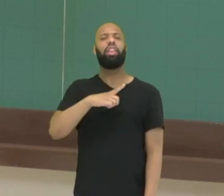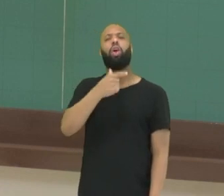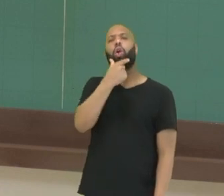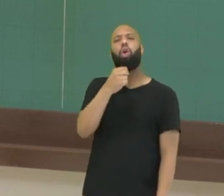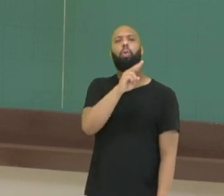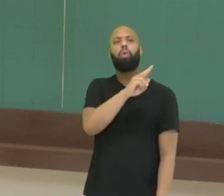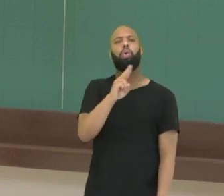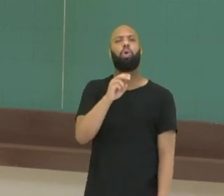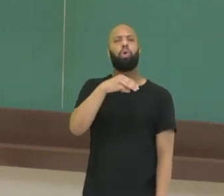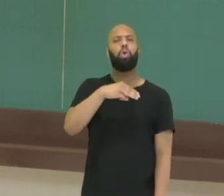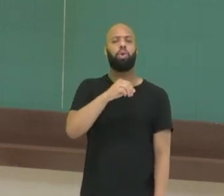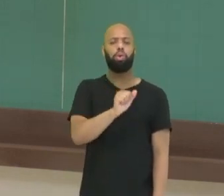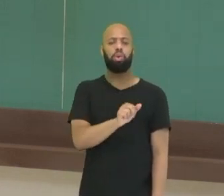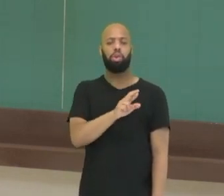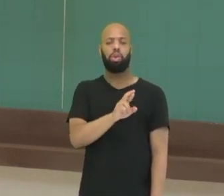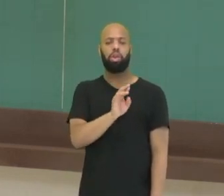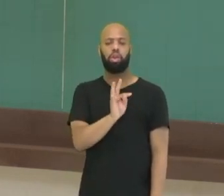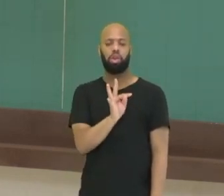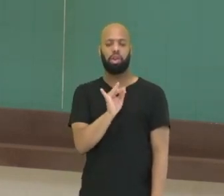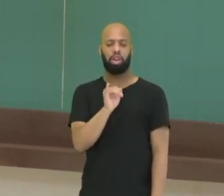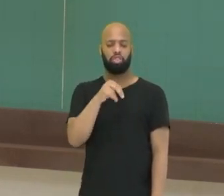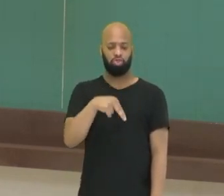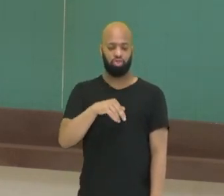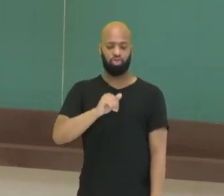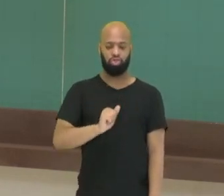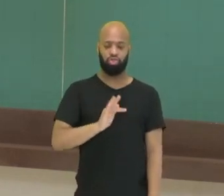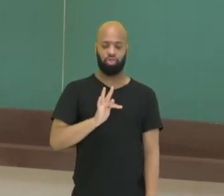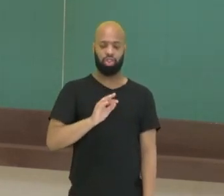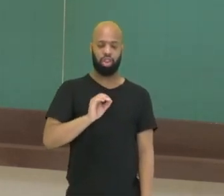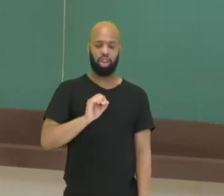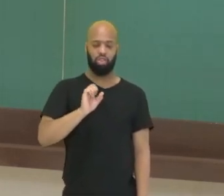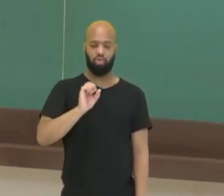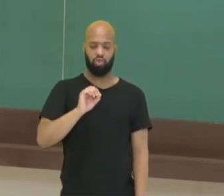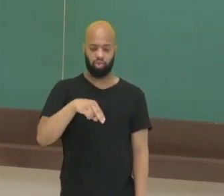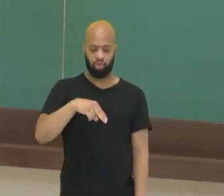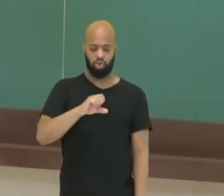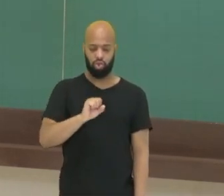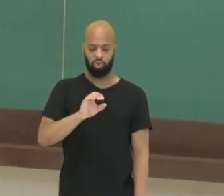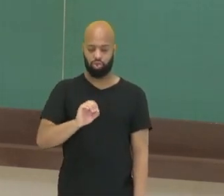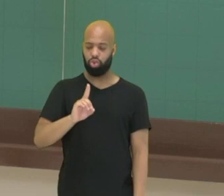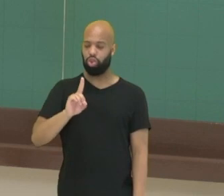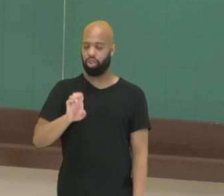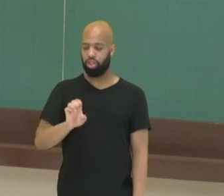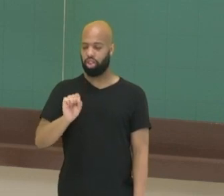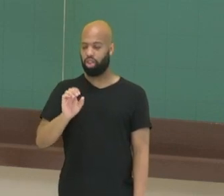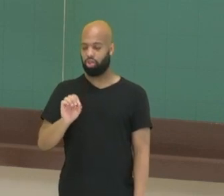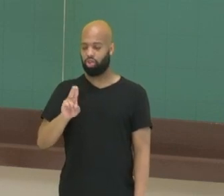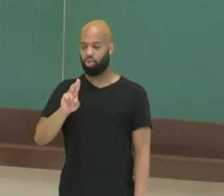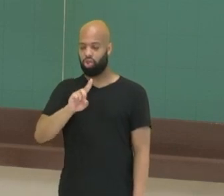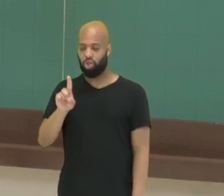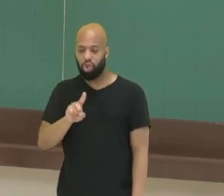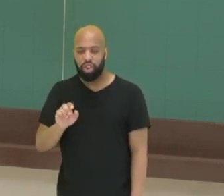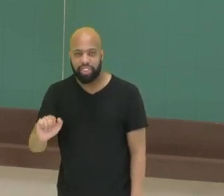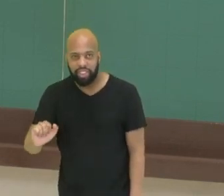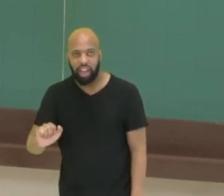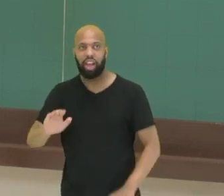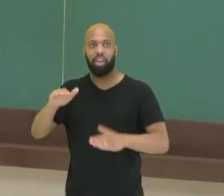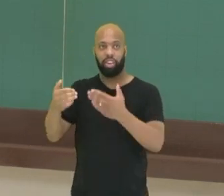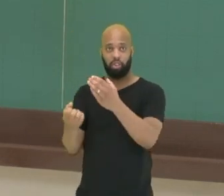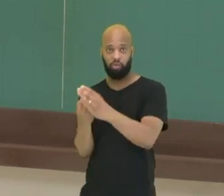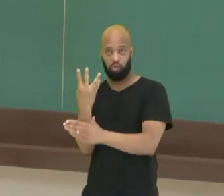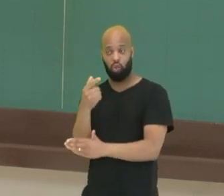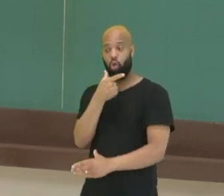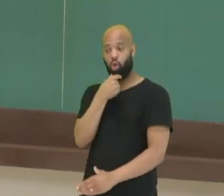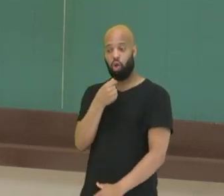Afonso de Souza. Então, este núcleo ali, chamado de São Vicente, que foi o primeiro permanente, foi fundado